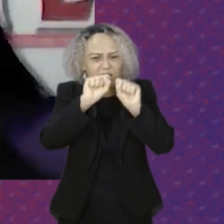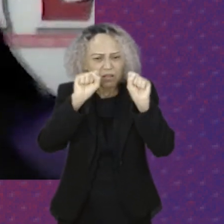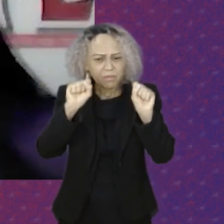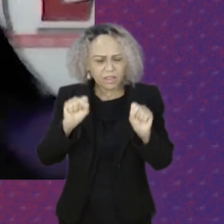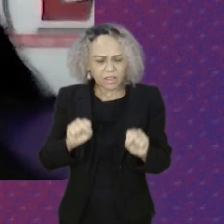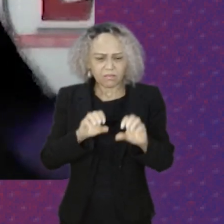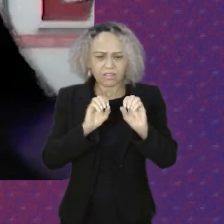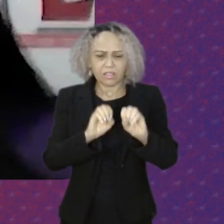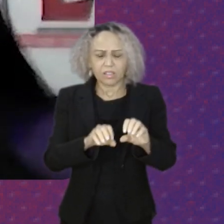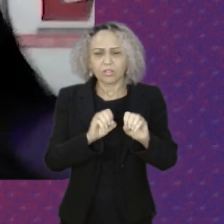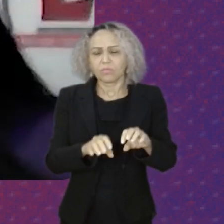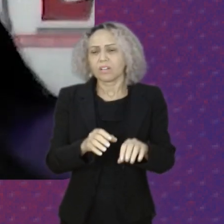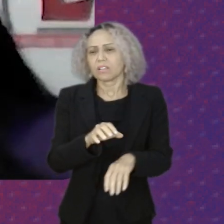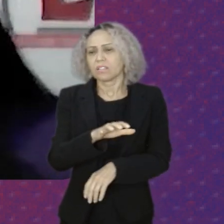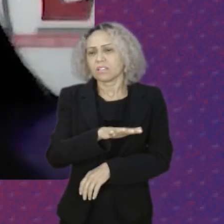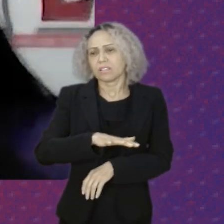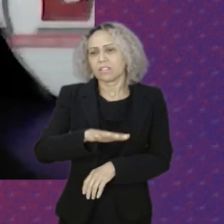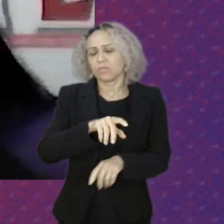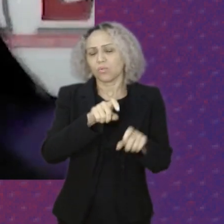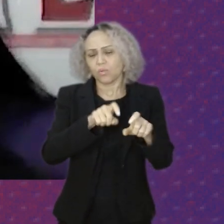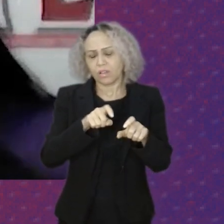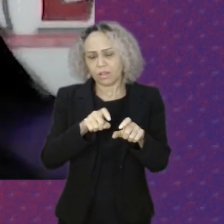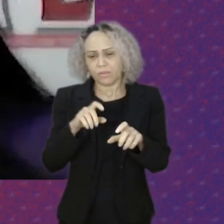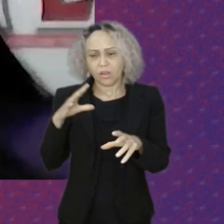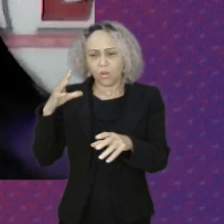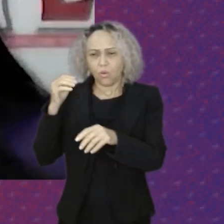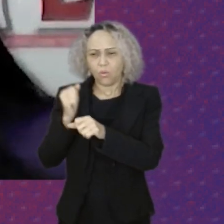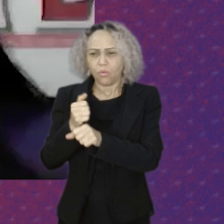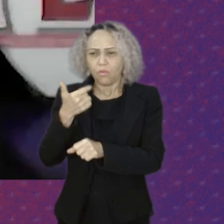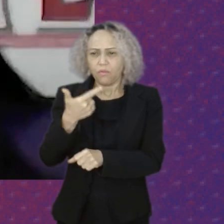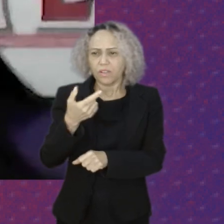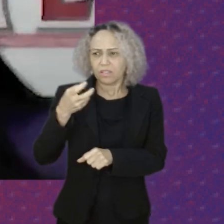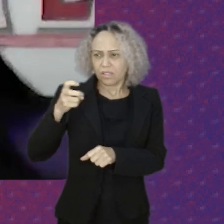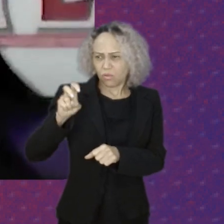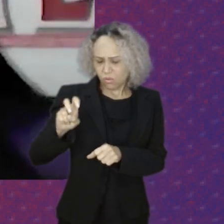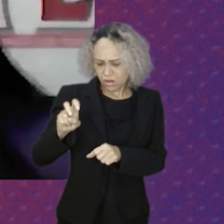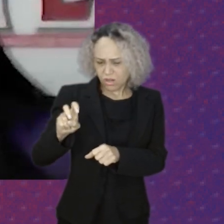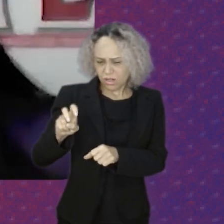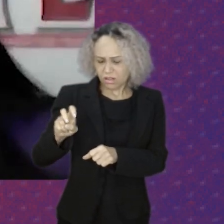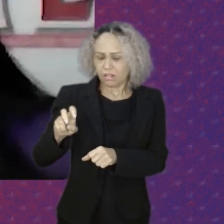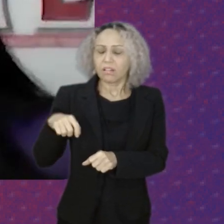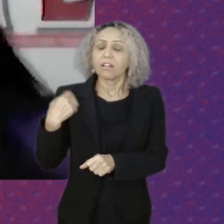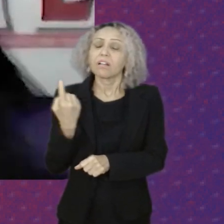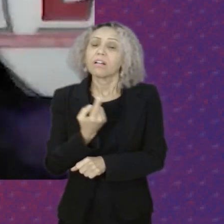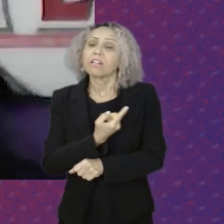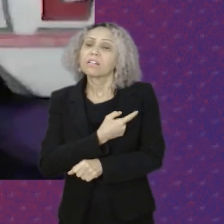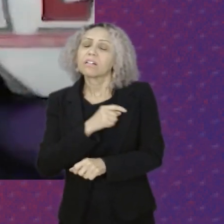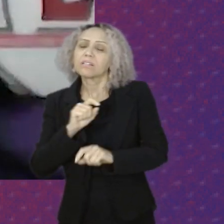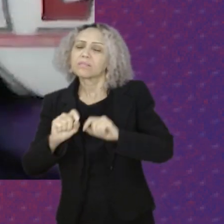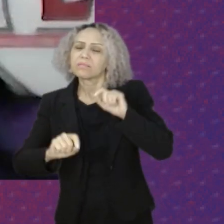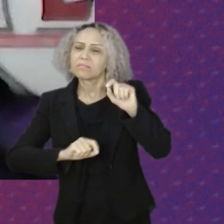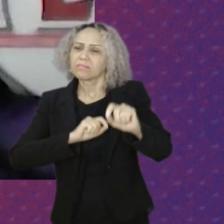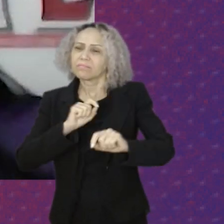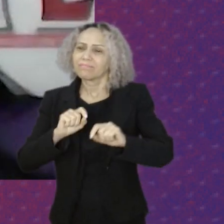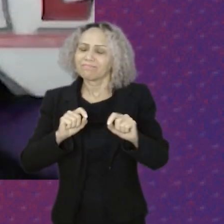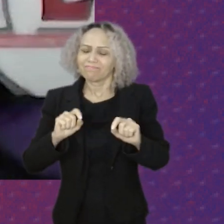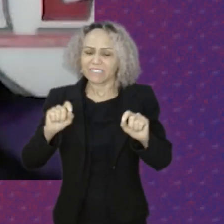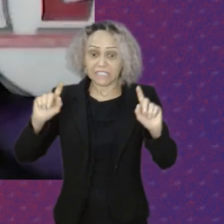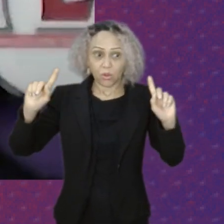campo. E aí, nesses 25 anos, a gente chega aí com muitos